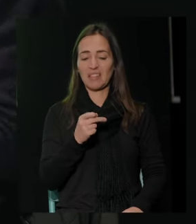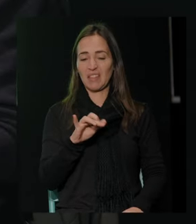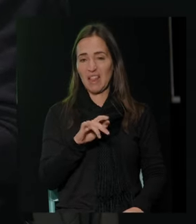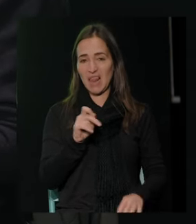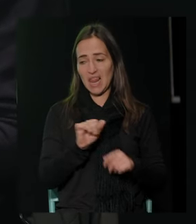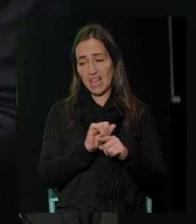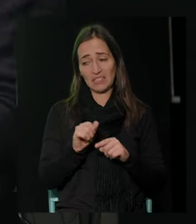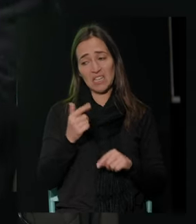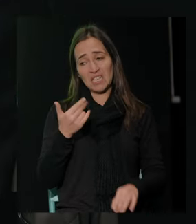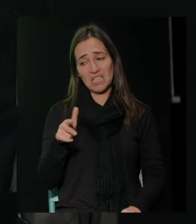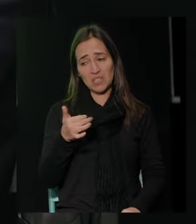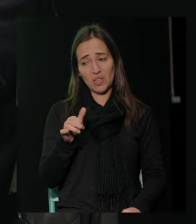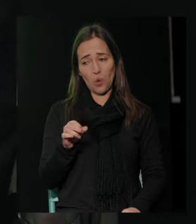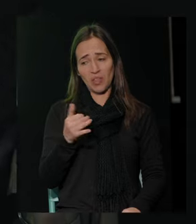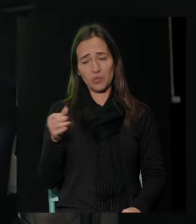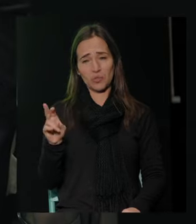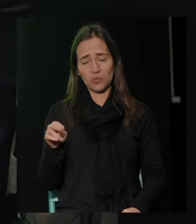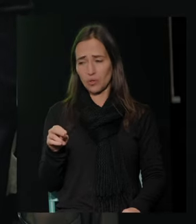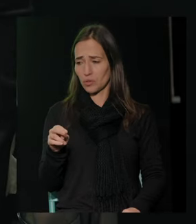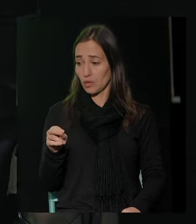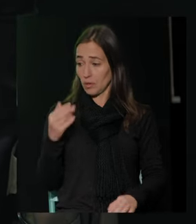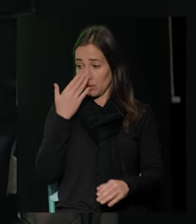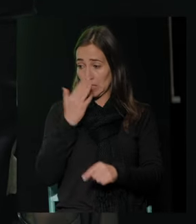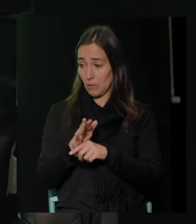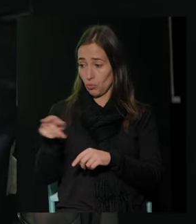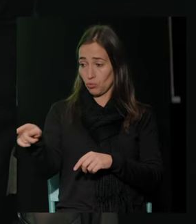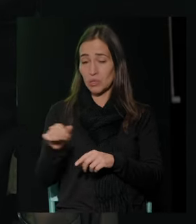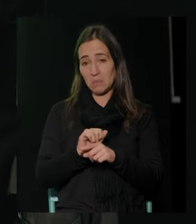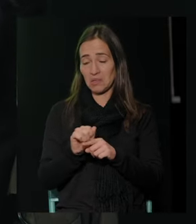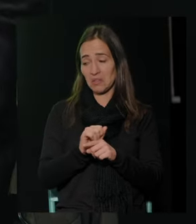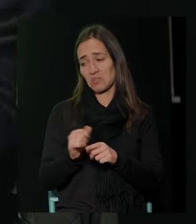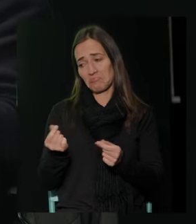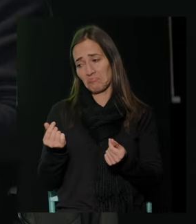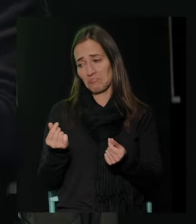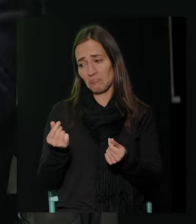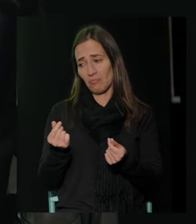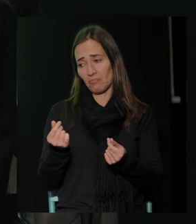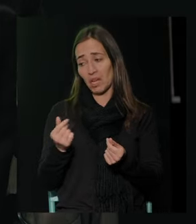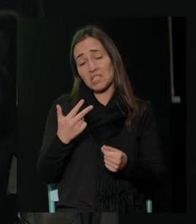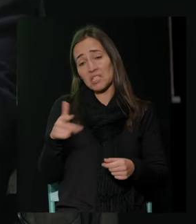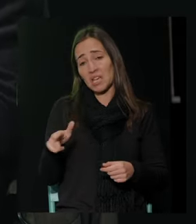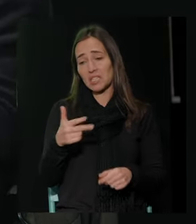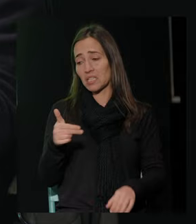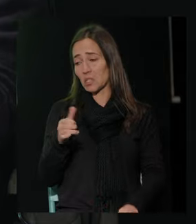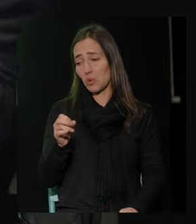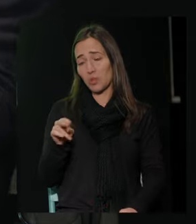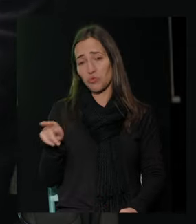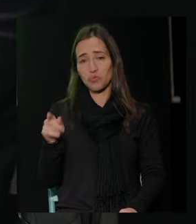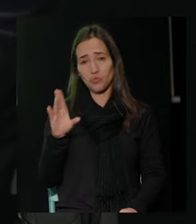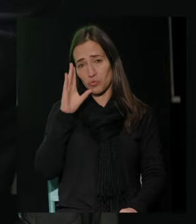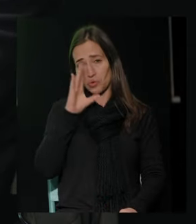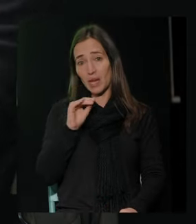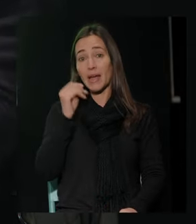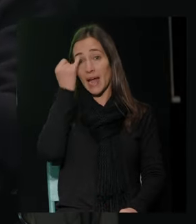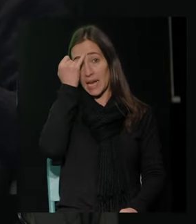uns 150, 200 euros, e eu até lhe dei o exemplo, olha, essas sapatilhas que tu tens aí, que devem custar 100, 150 euros, não sei, na